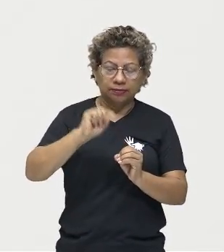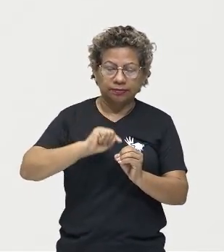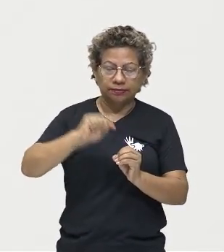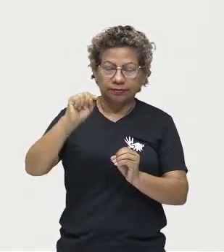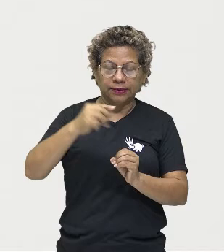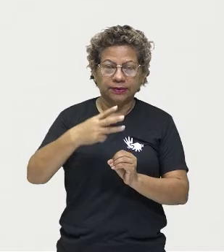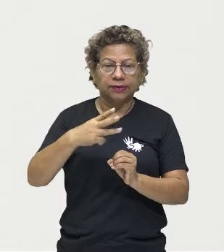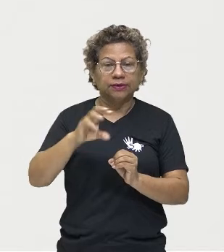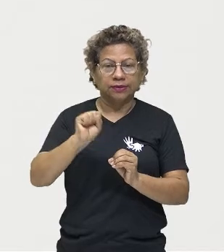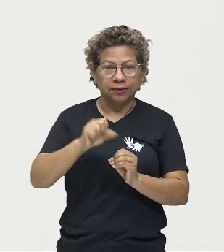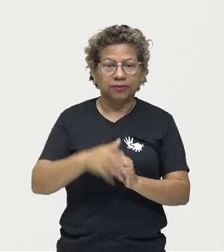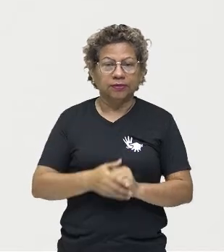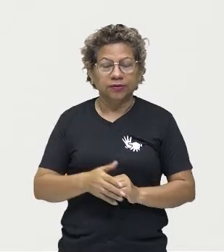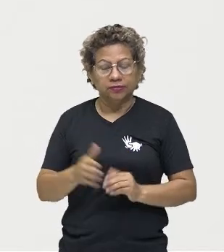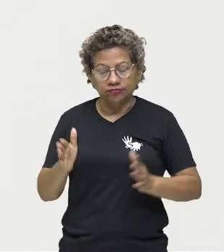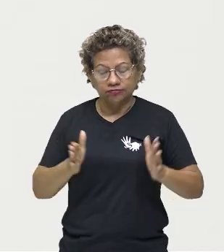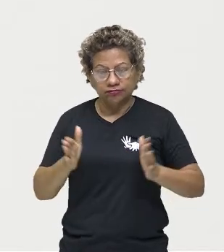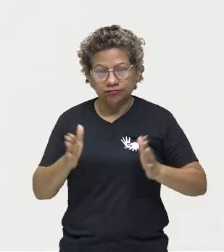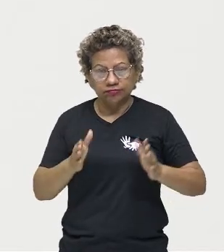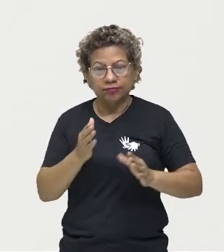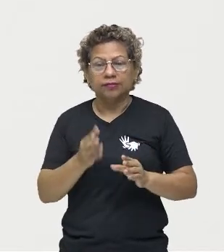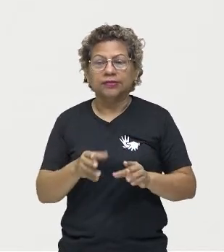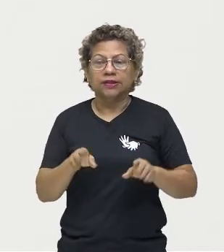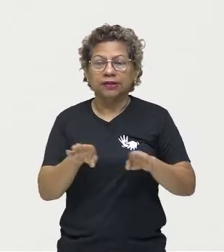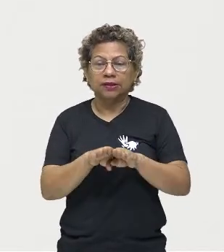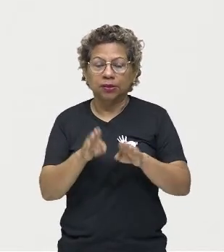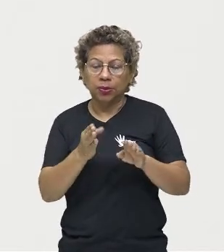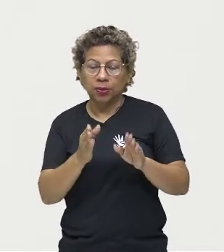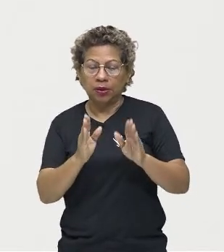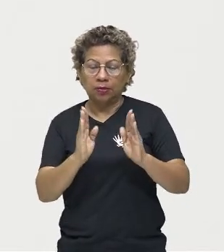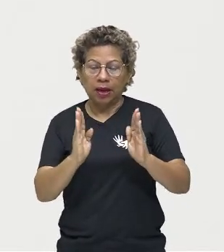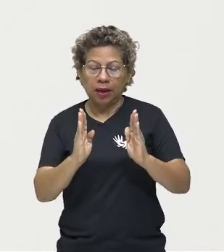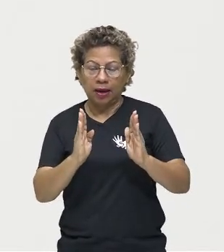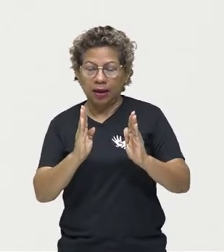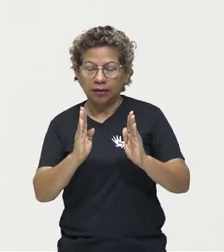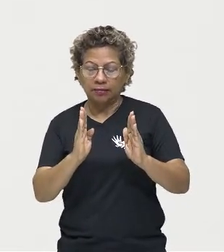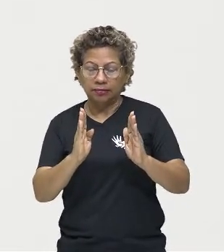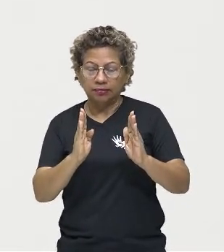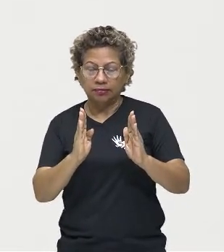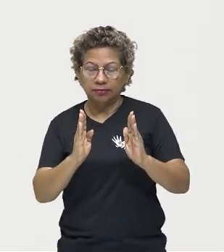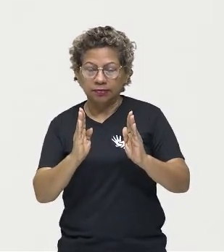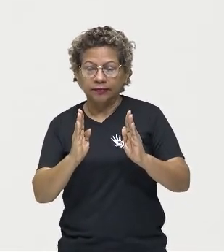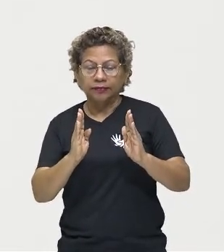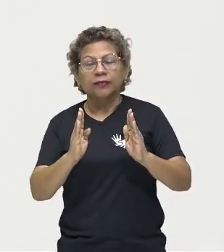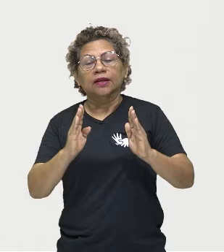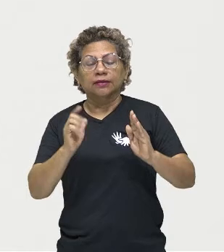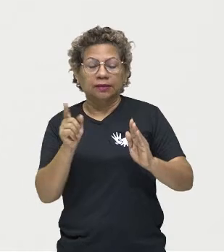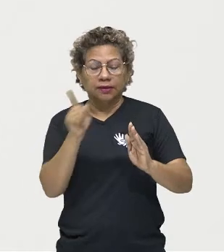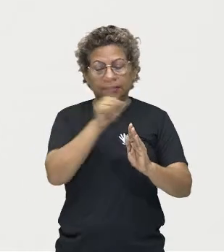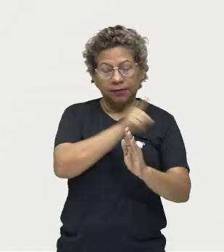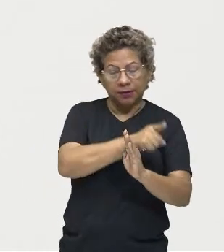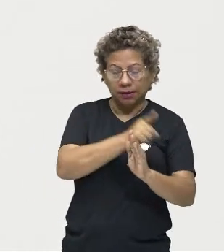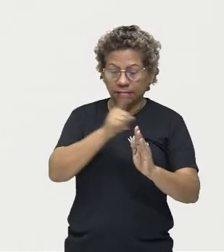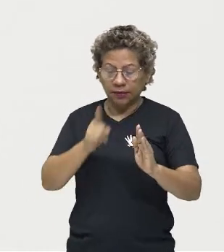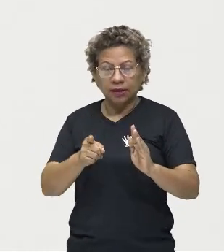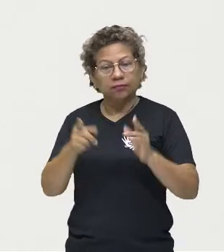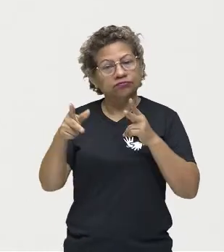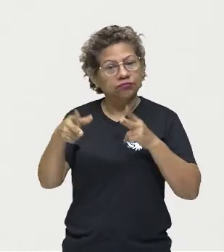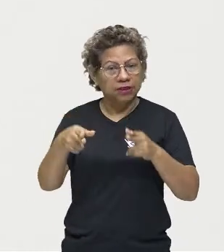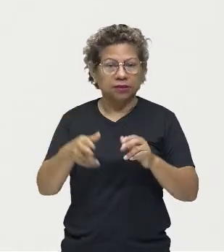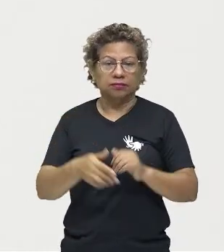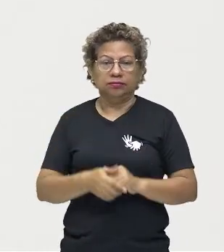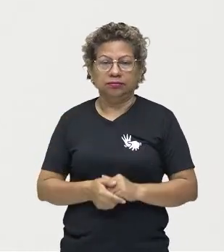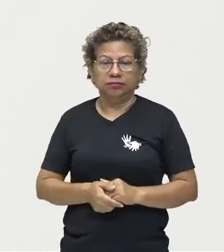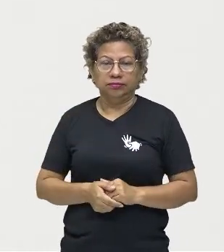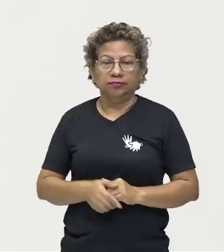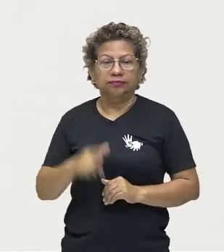é bissetriz e o ângulo BOC mede 36 graus, no caso aqui, perdão, é 38, o ângulo AOC vai